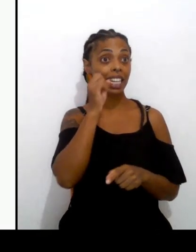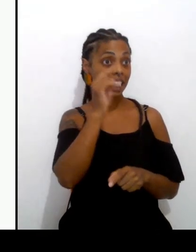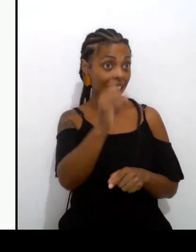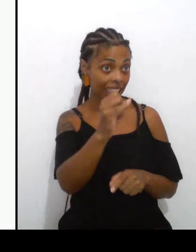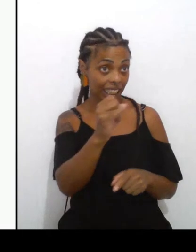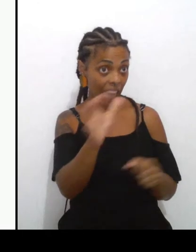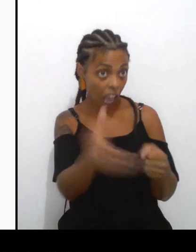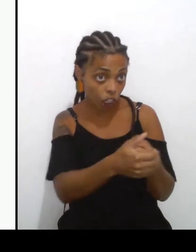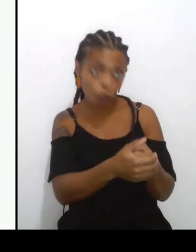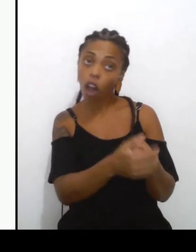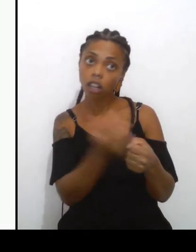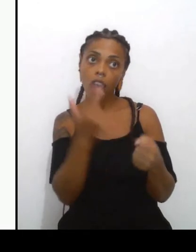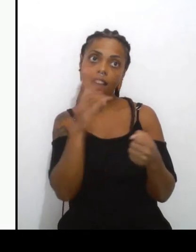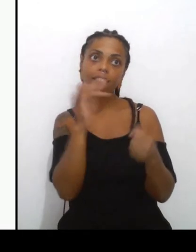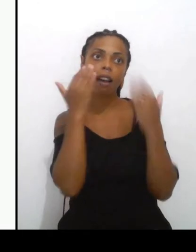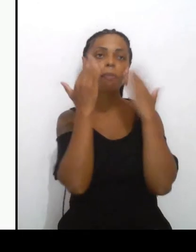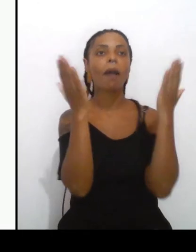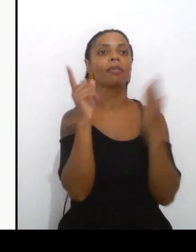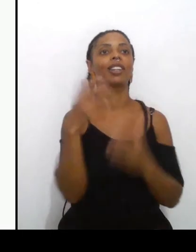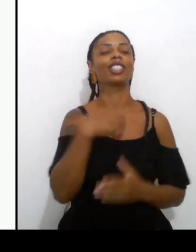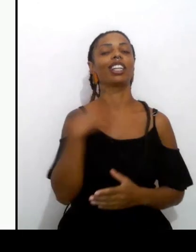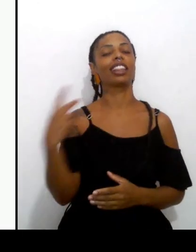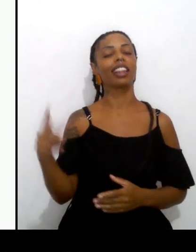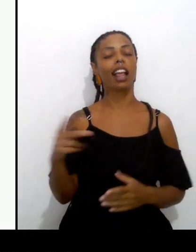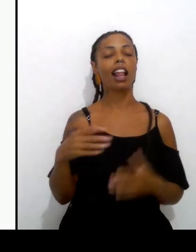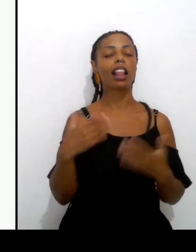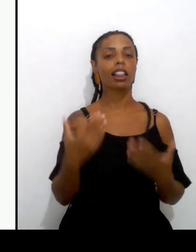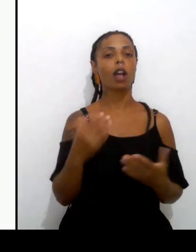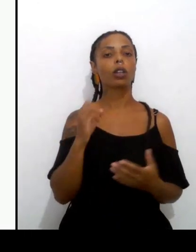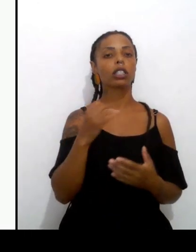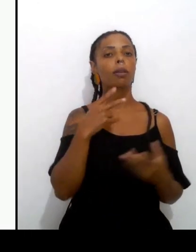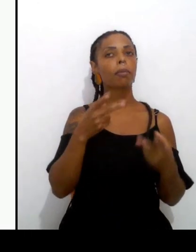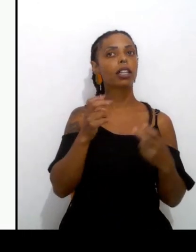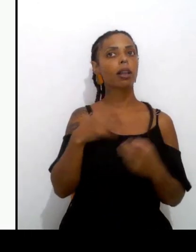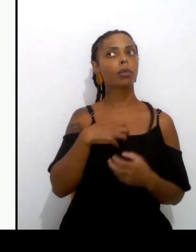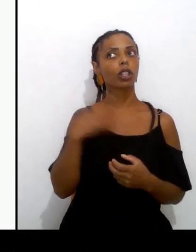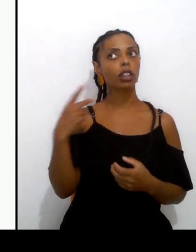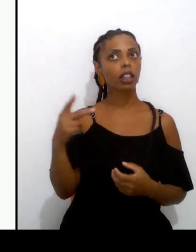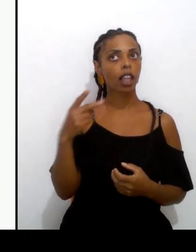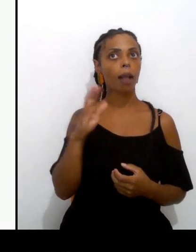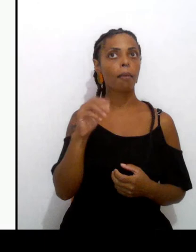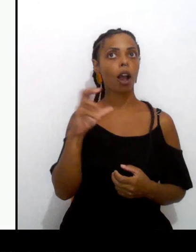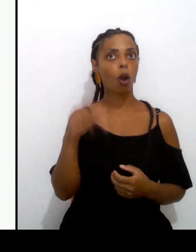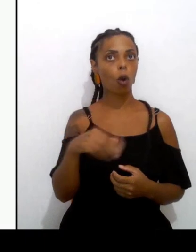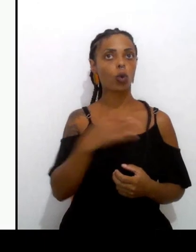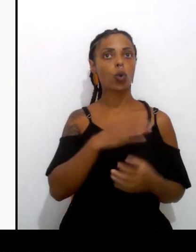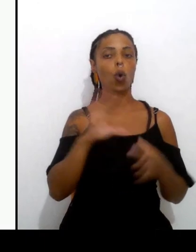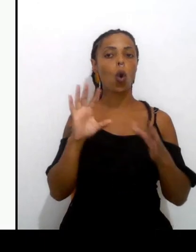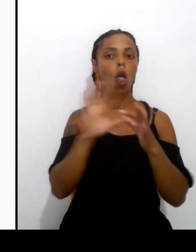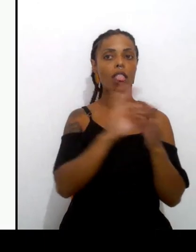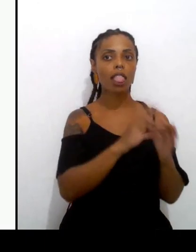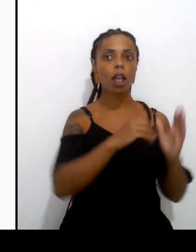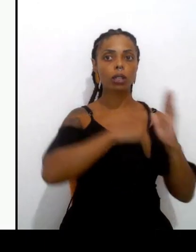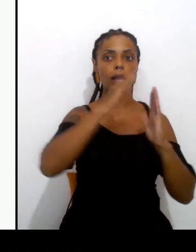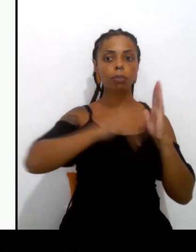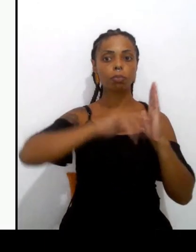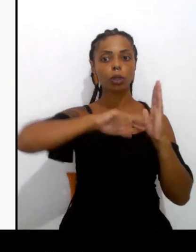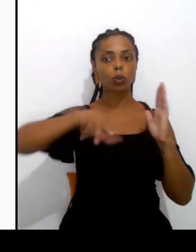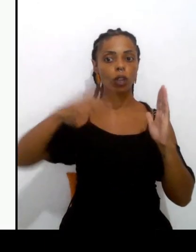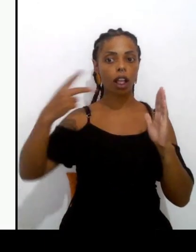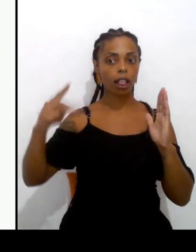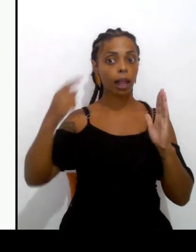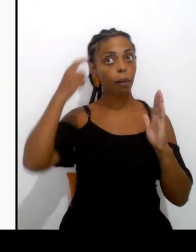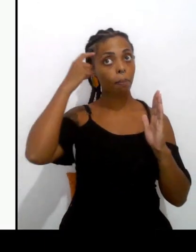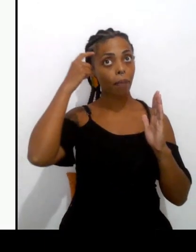nós pensarmos sobre esse ponto de vista em bacon Nesse contexto das suas pinturas e pensamos na teoria